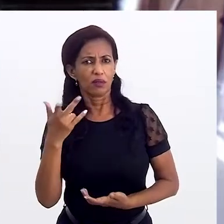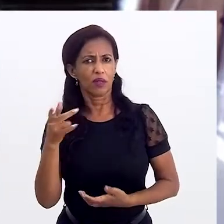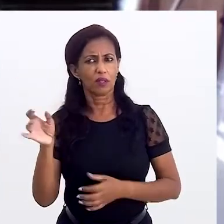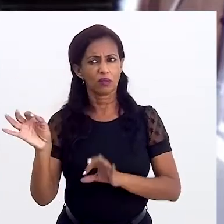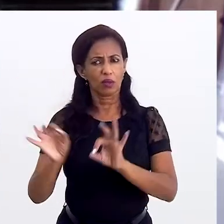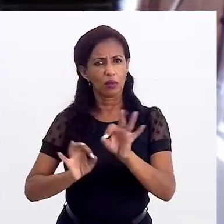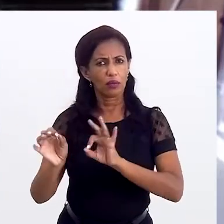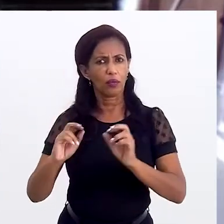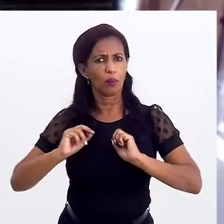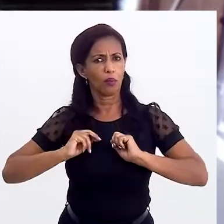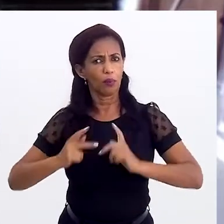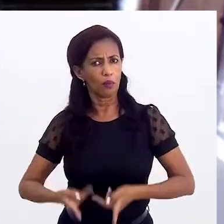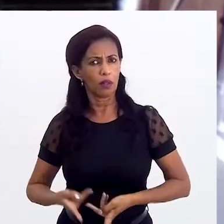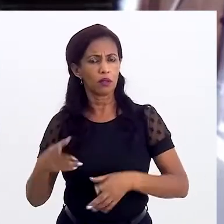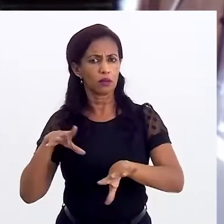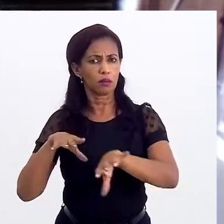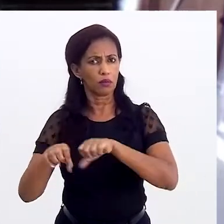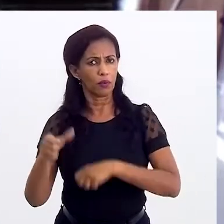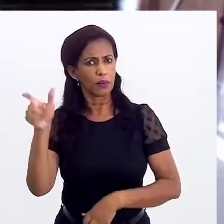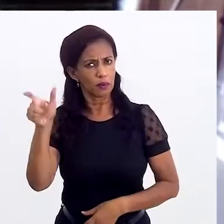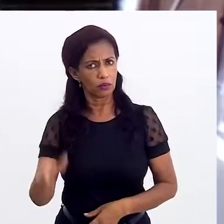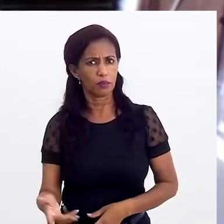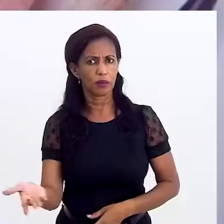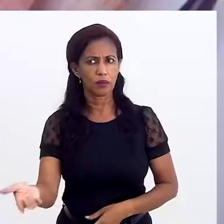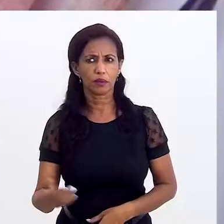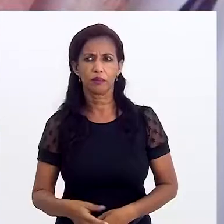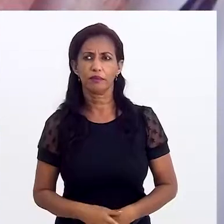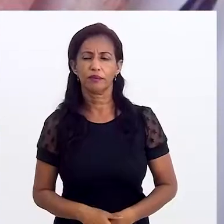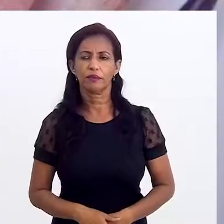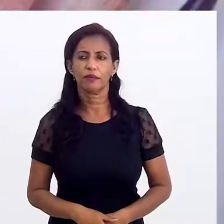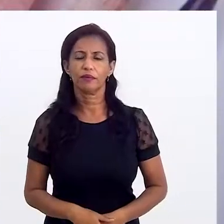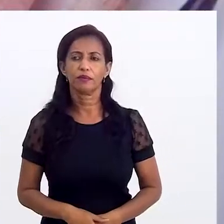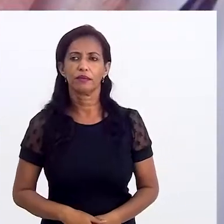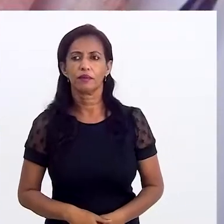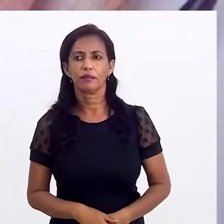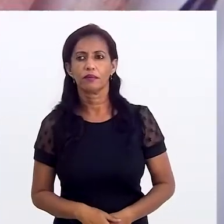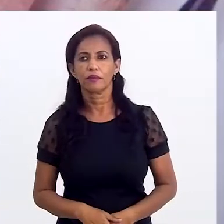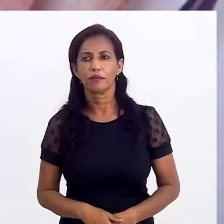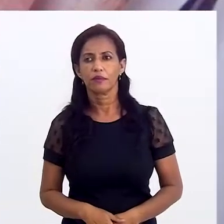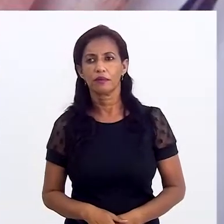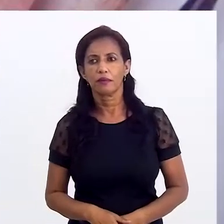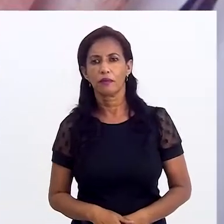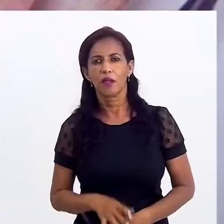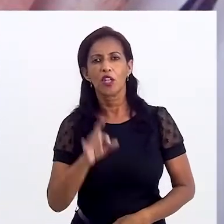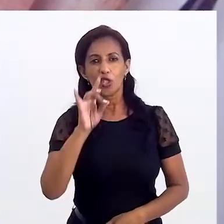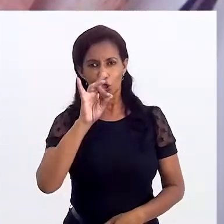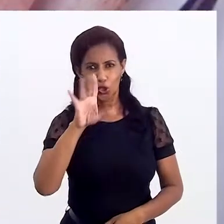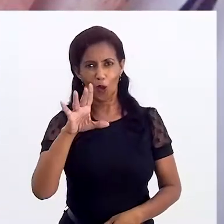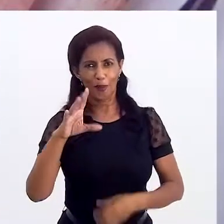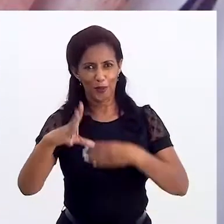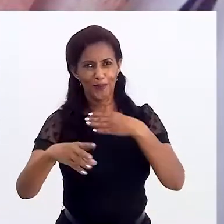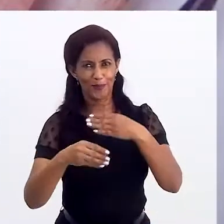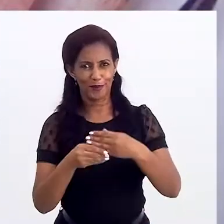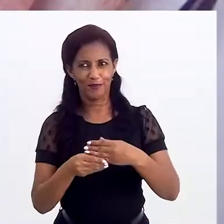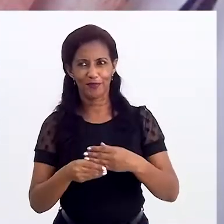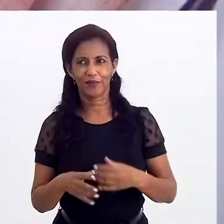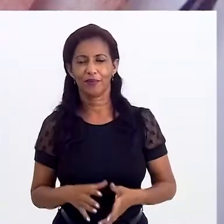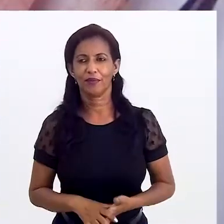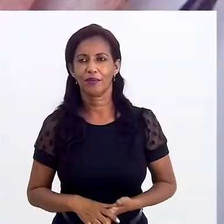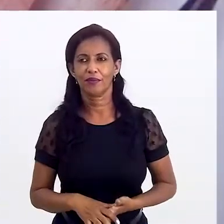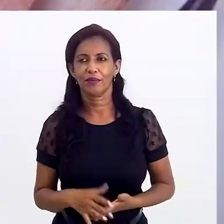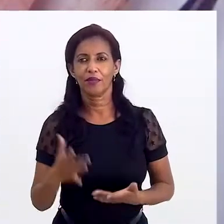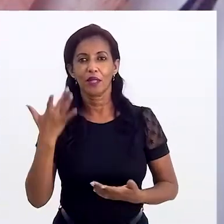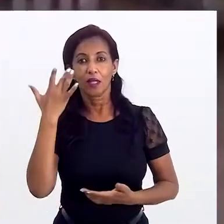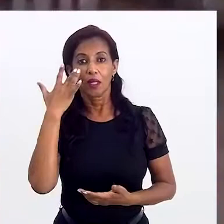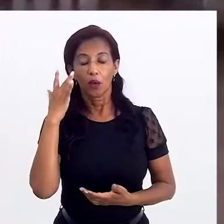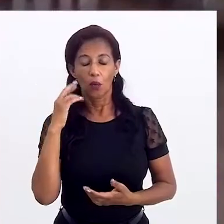falou, falando de uma maneira humana, né, sobre a formação de um indivíduo, né? Vocês tiveram... Só para complementar, claro.